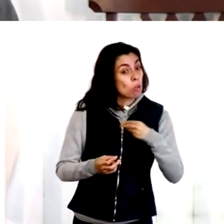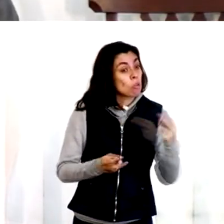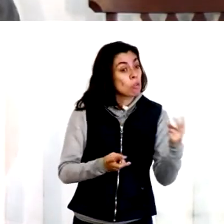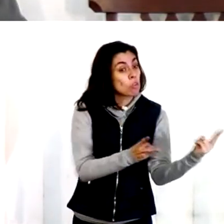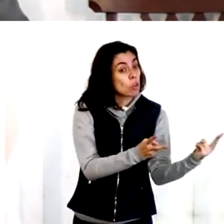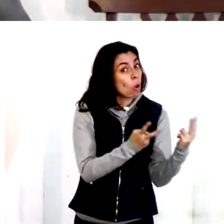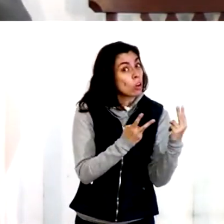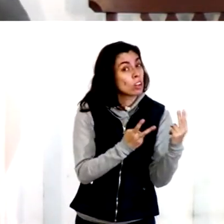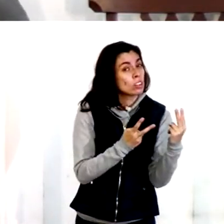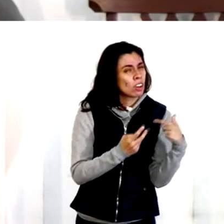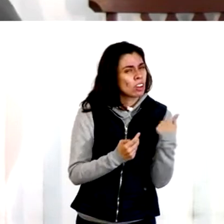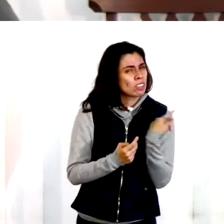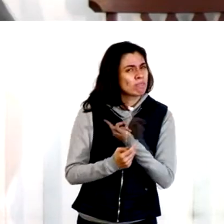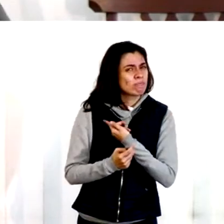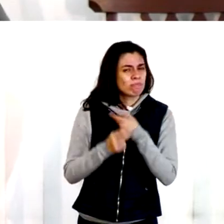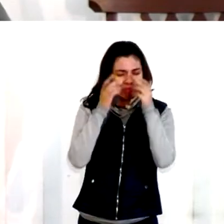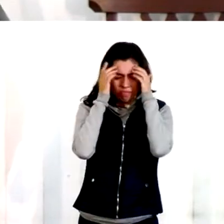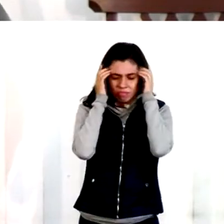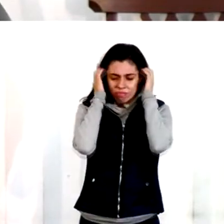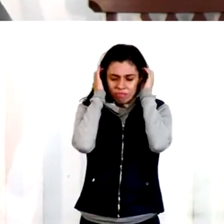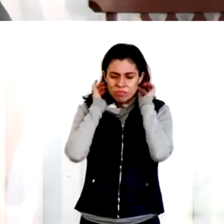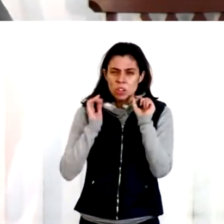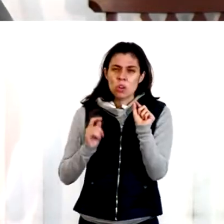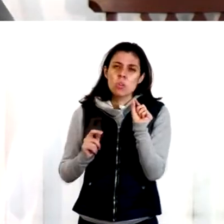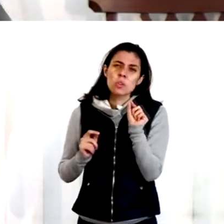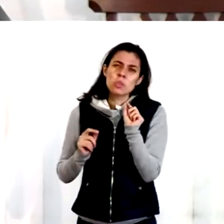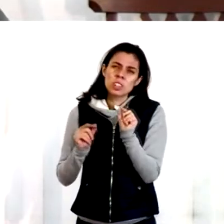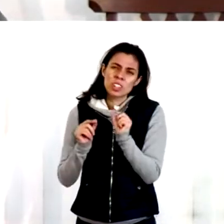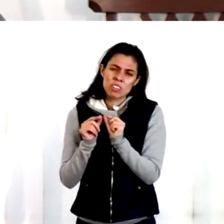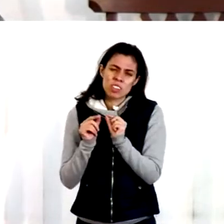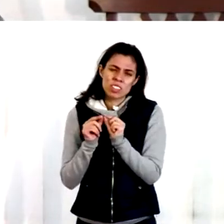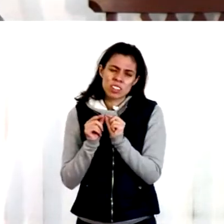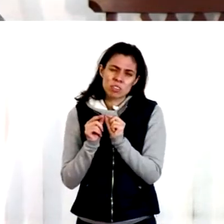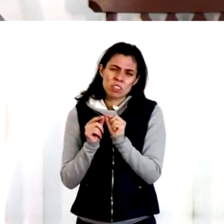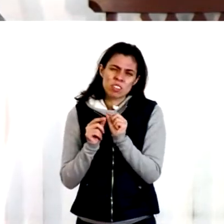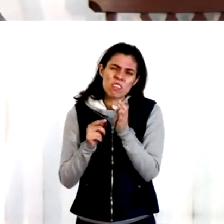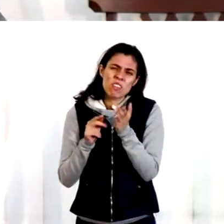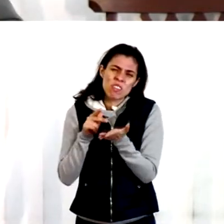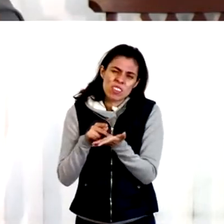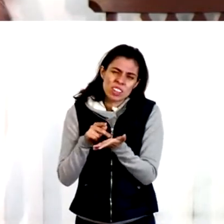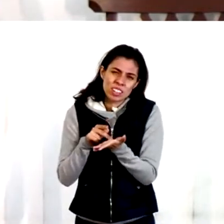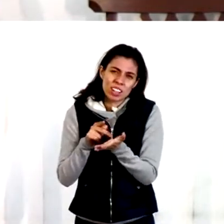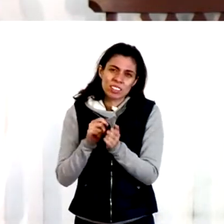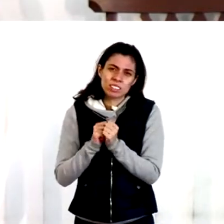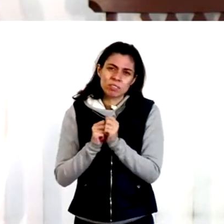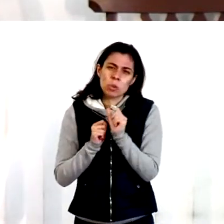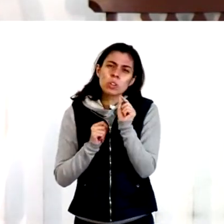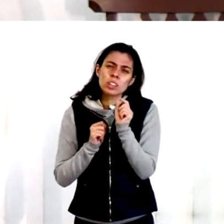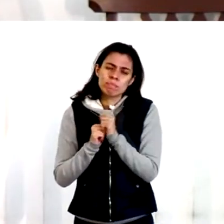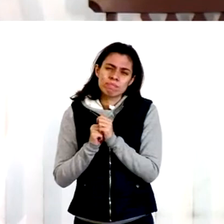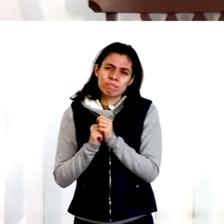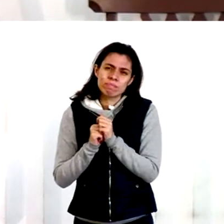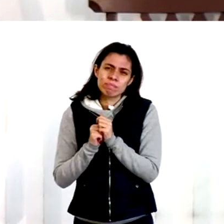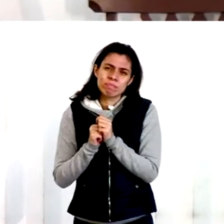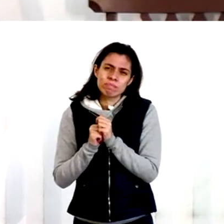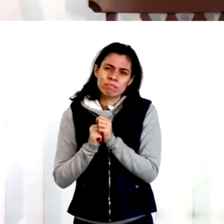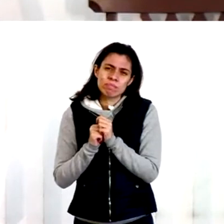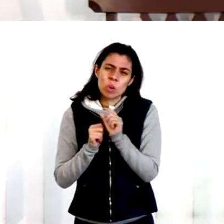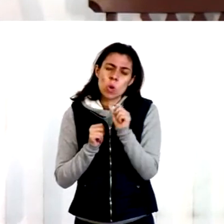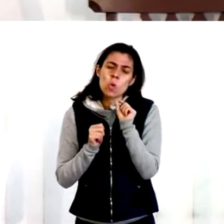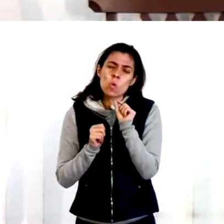com verdade e não com uma aparência? Os nossos filhos nos conhecem como nós